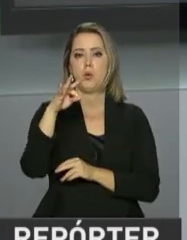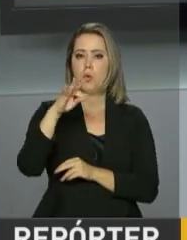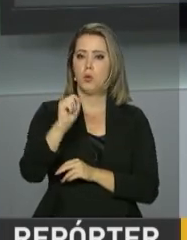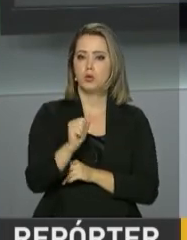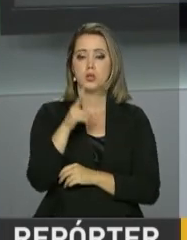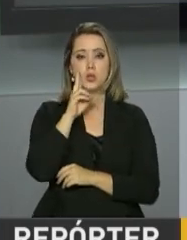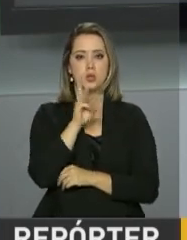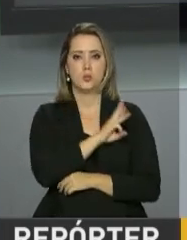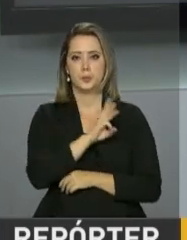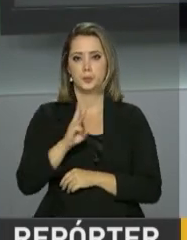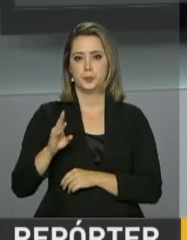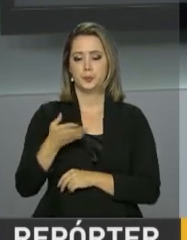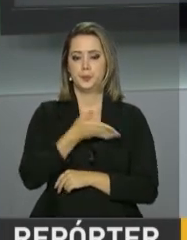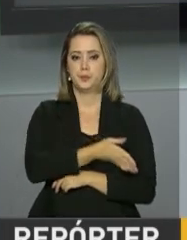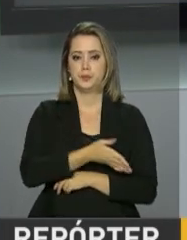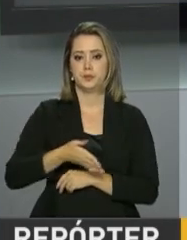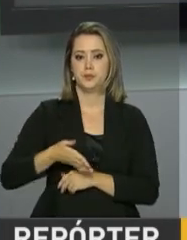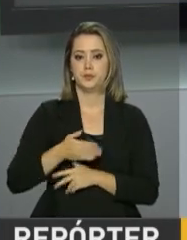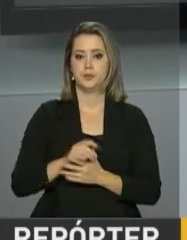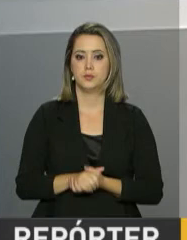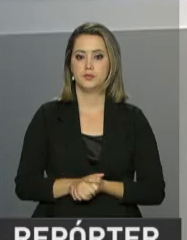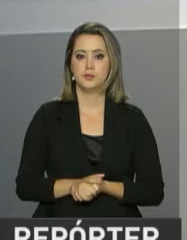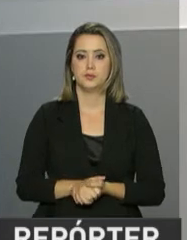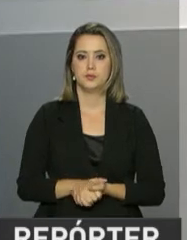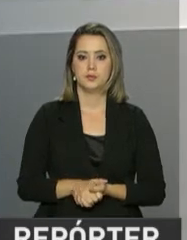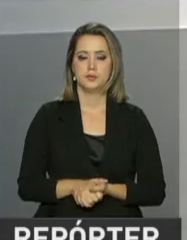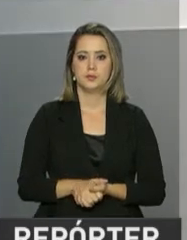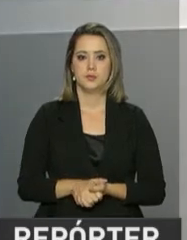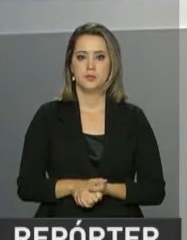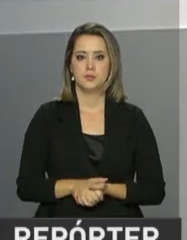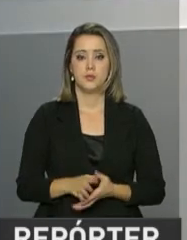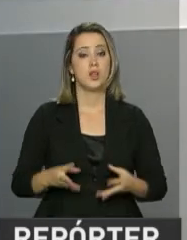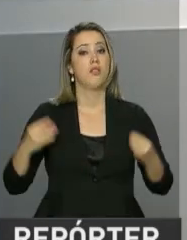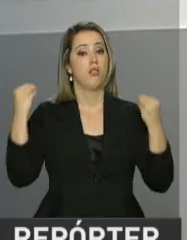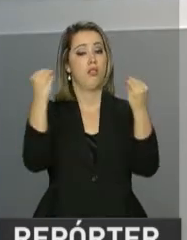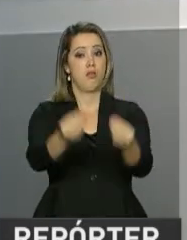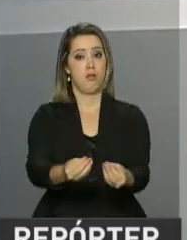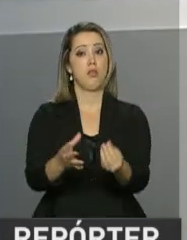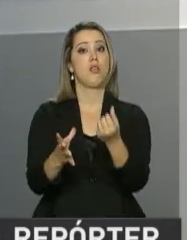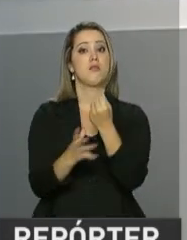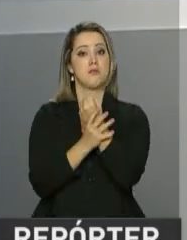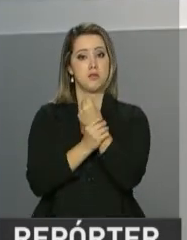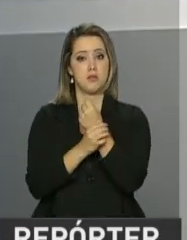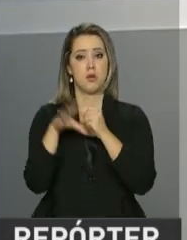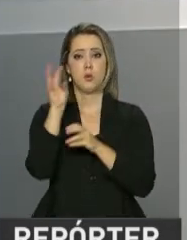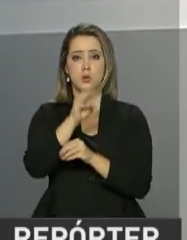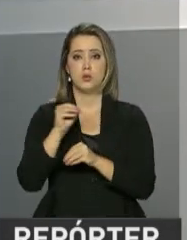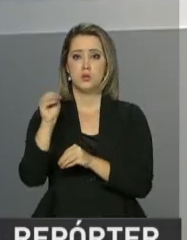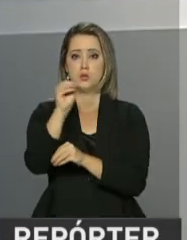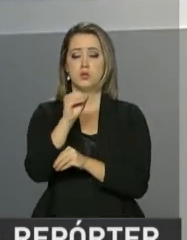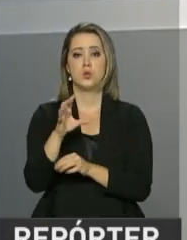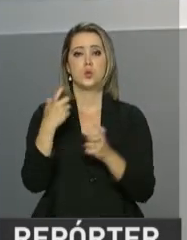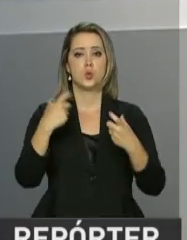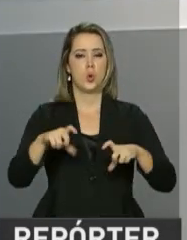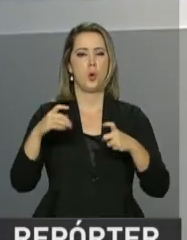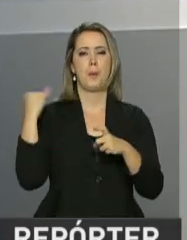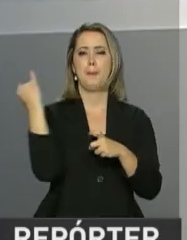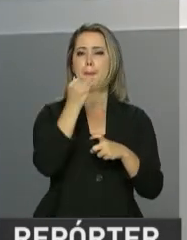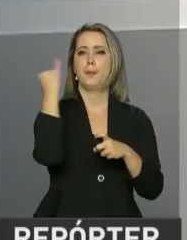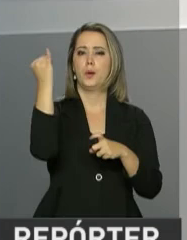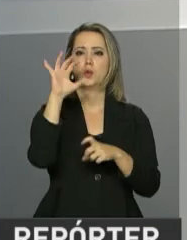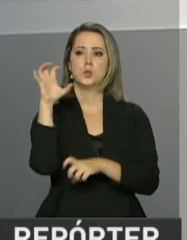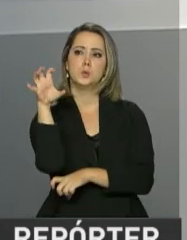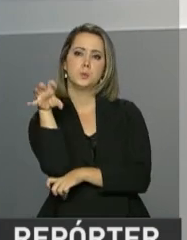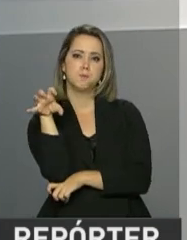acessar o site da caixa além de garantir a preservação de um em uma importante reserva de